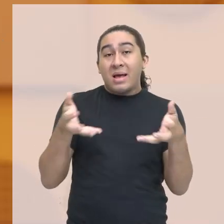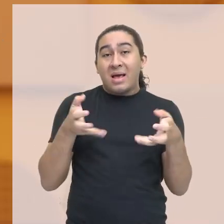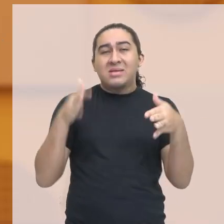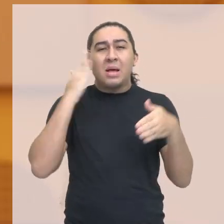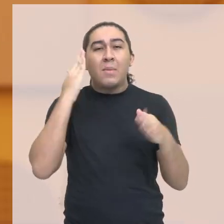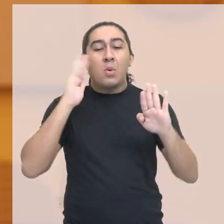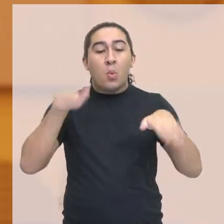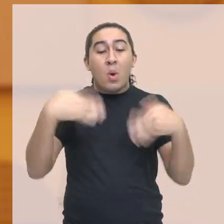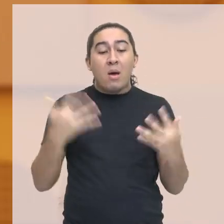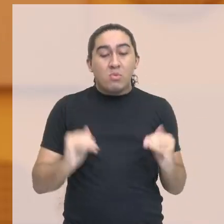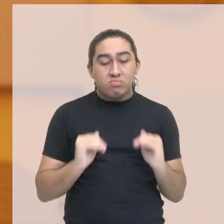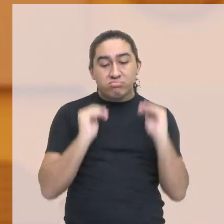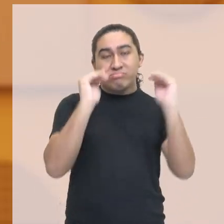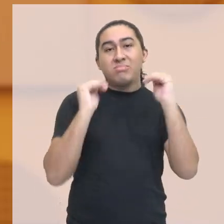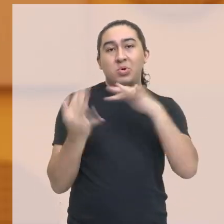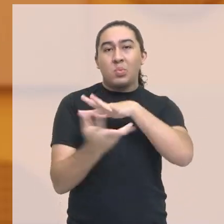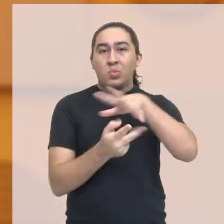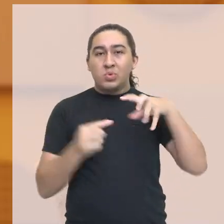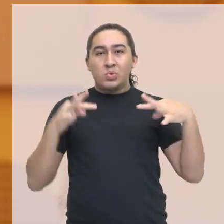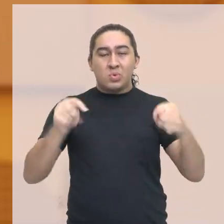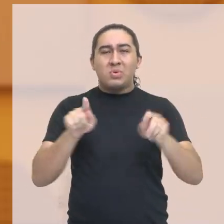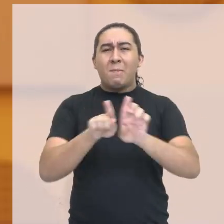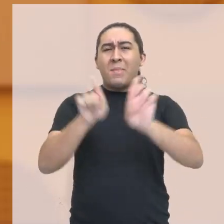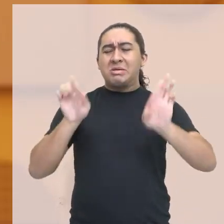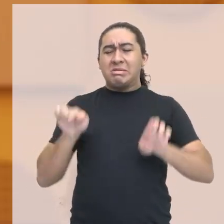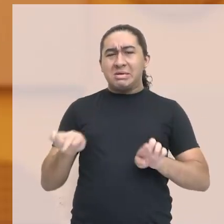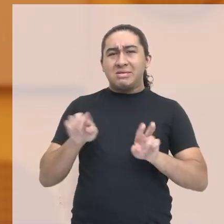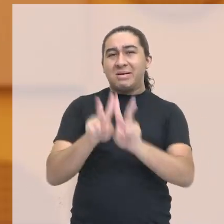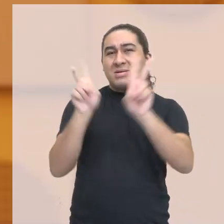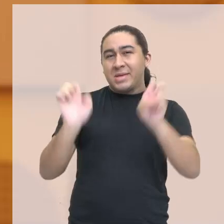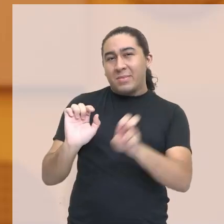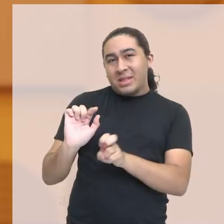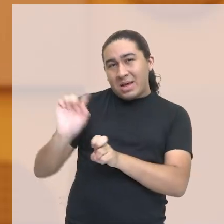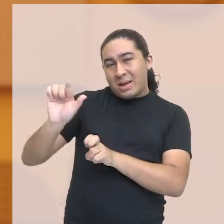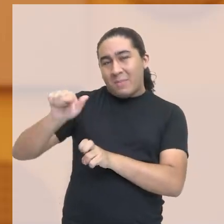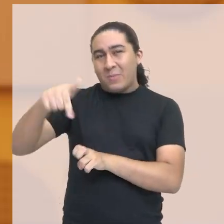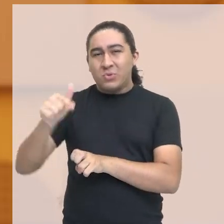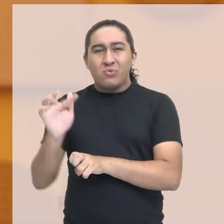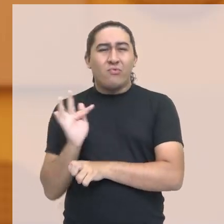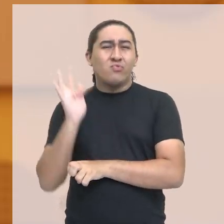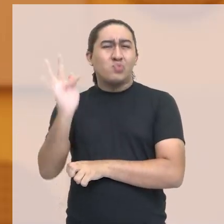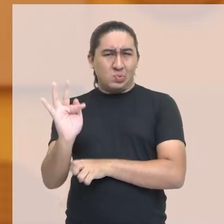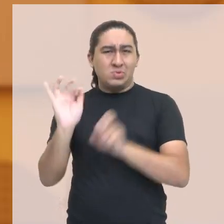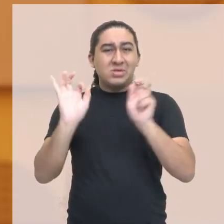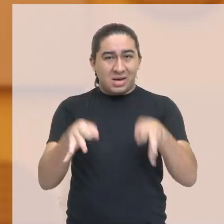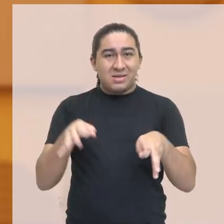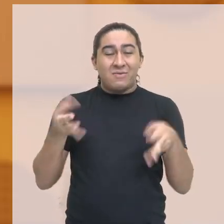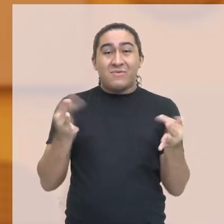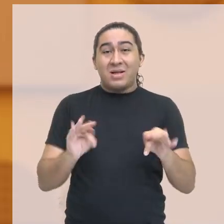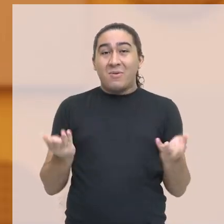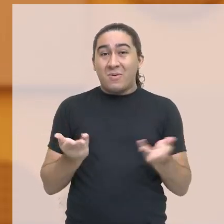supremacia do sistema político no mundo inteiro. Mas isso é assunto para as próximas aulas